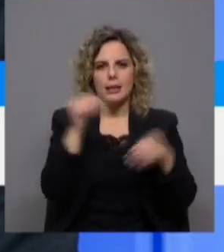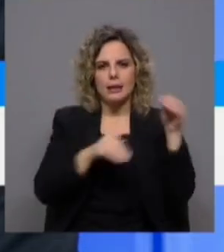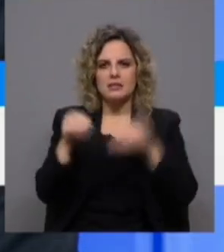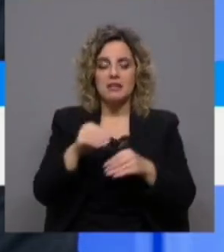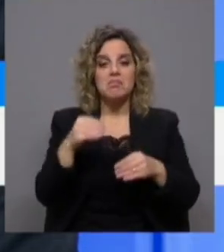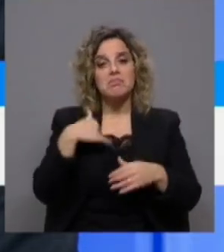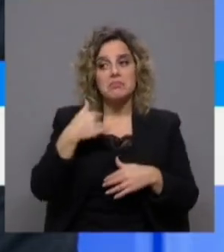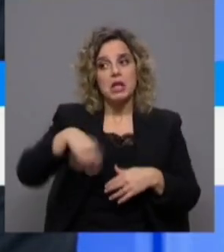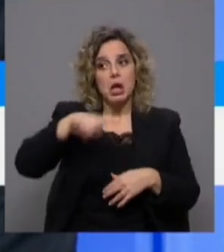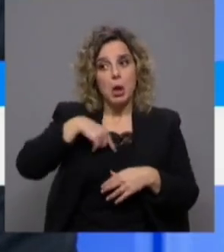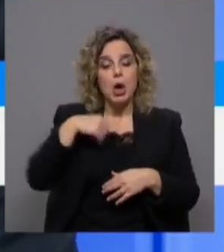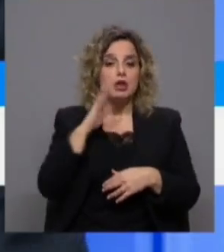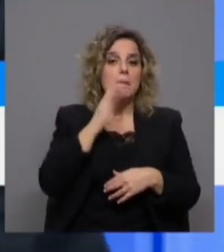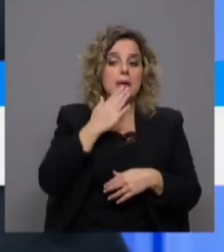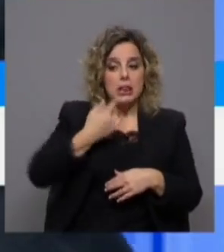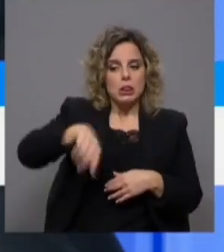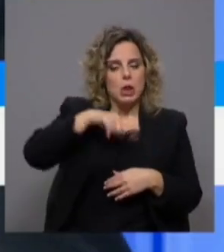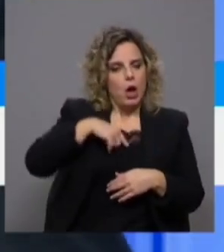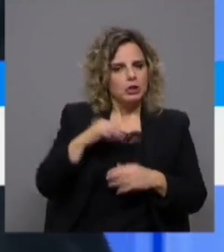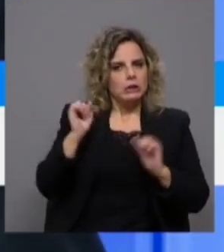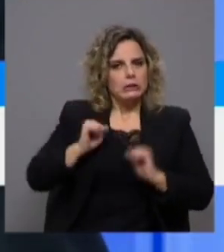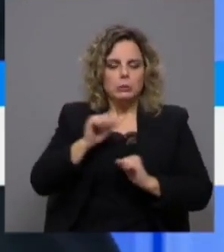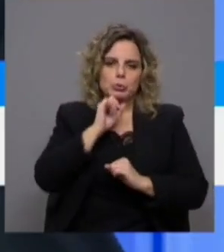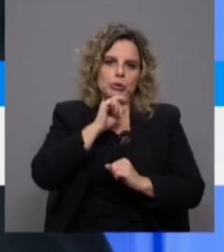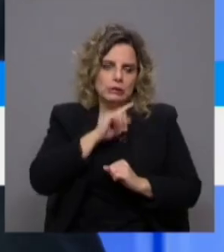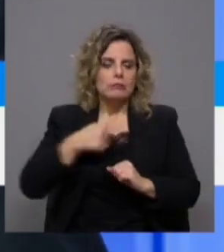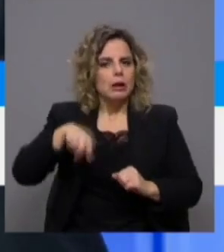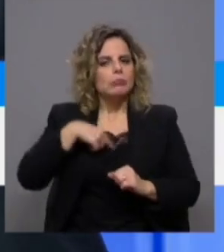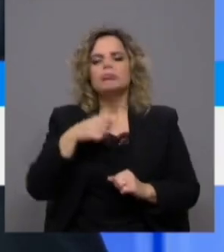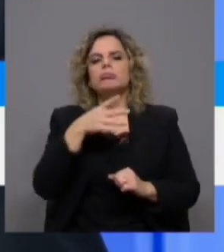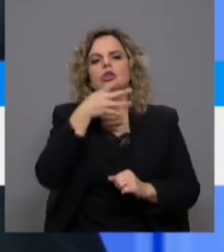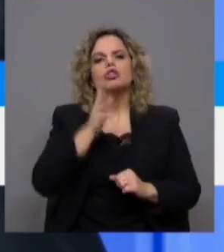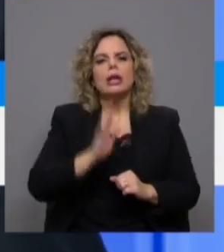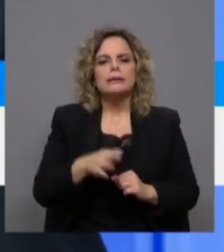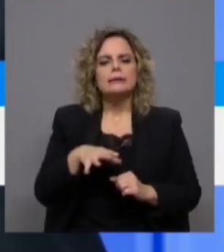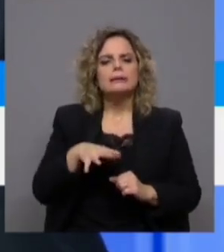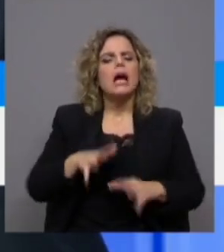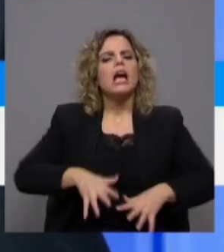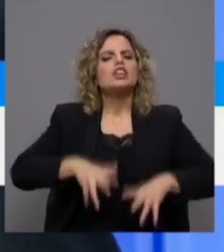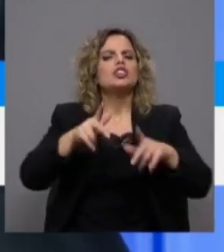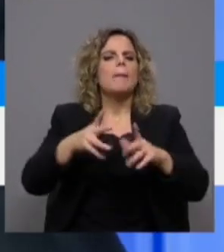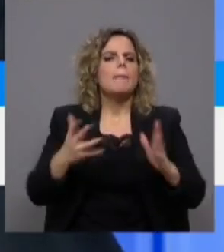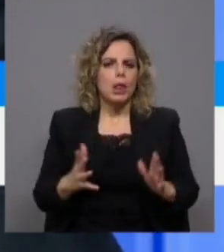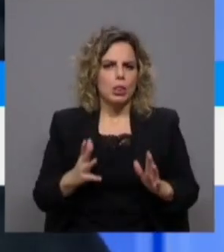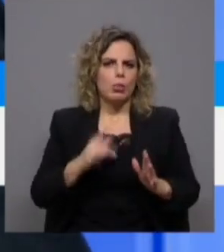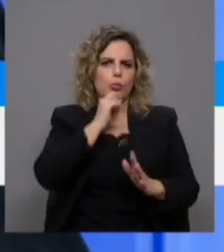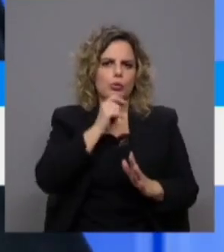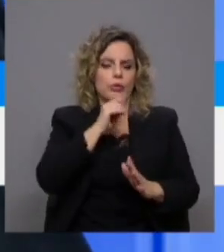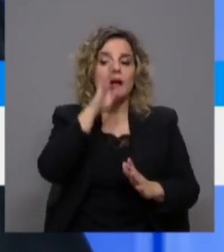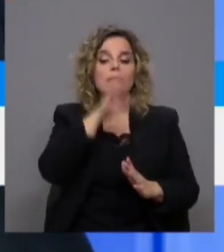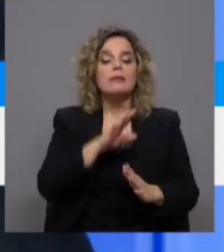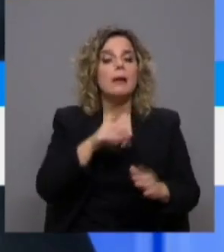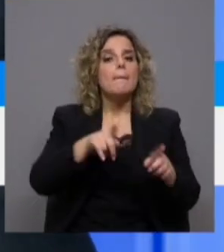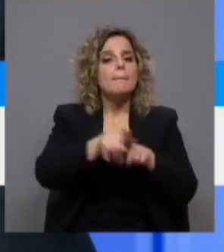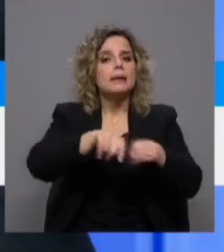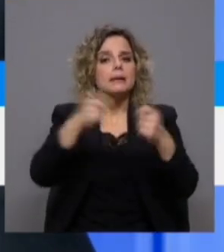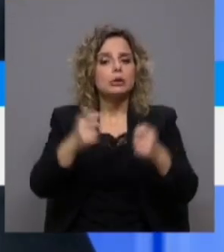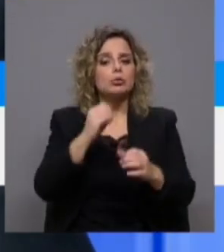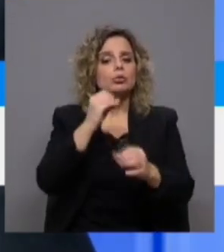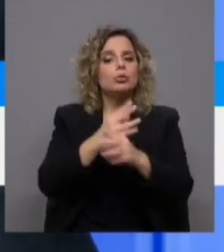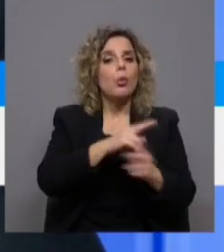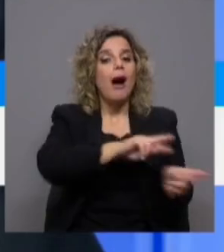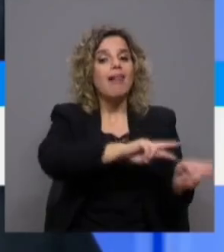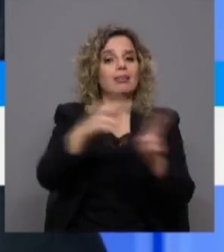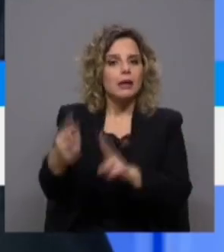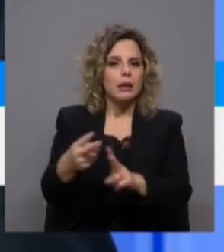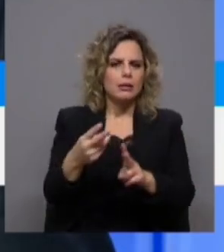traz são sua esposa Ou seja já disse o crescimento que esperamos ter e portanto se outros partidos foram capazes de mostrar a alternativa em relação aquilo que